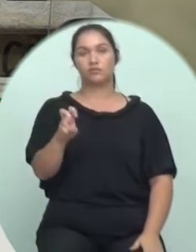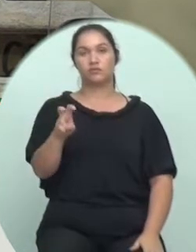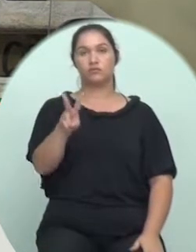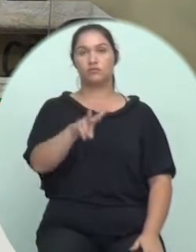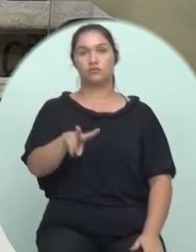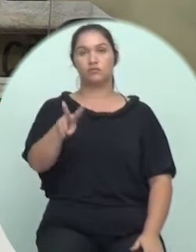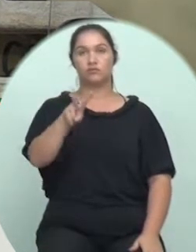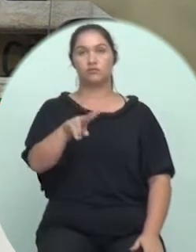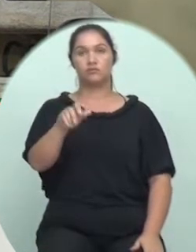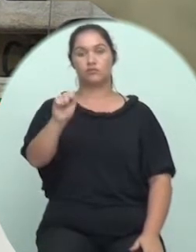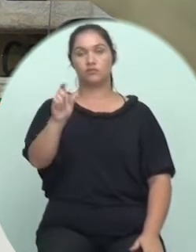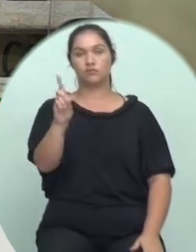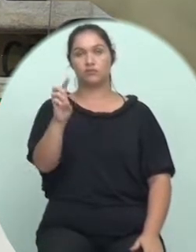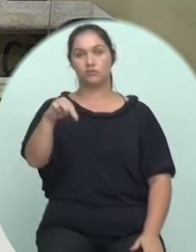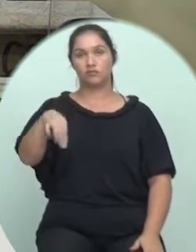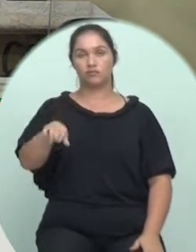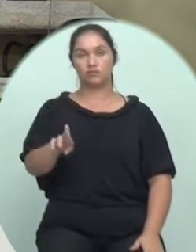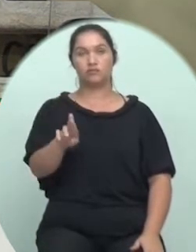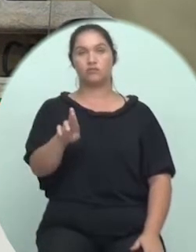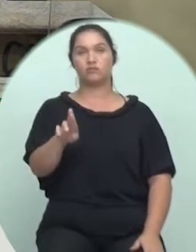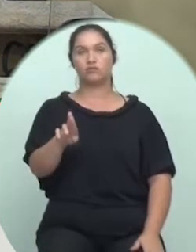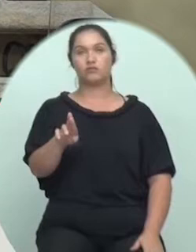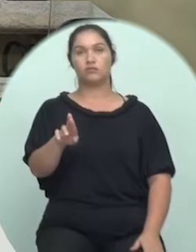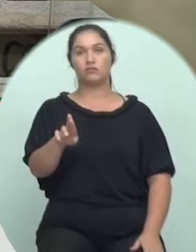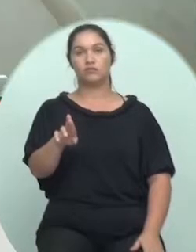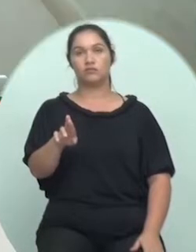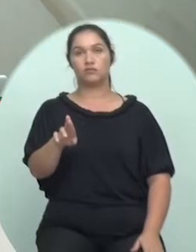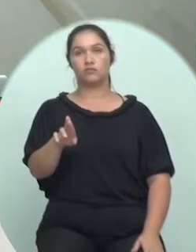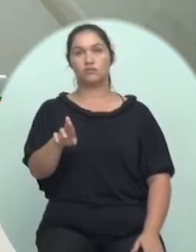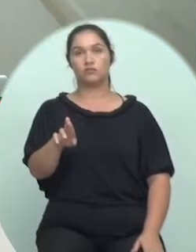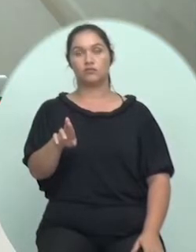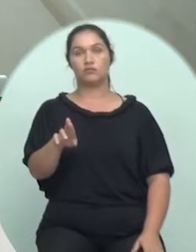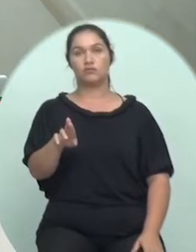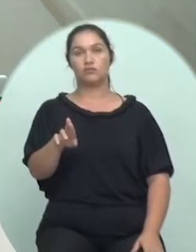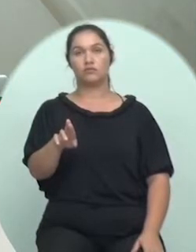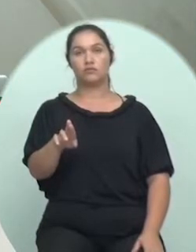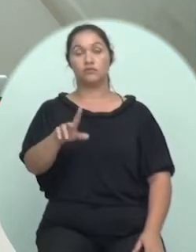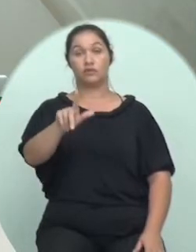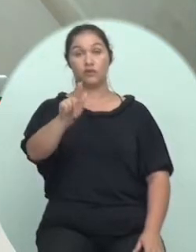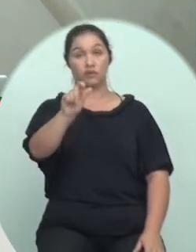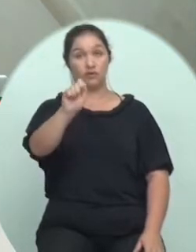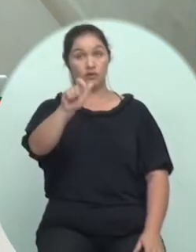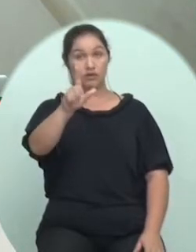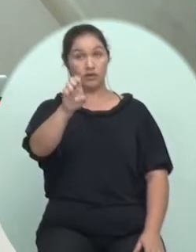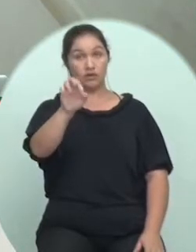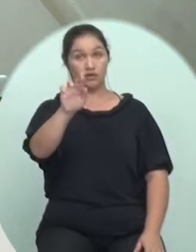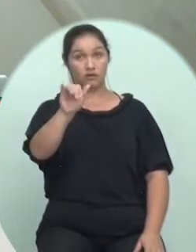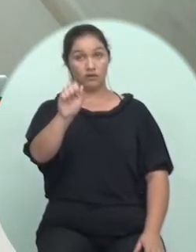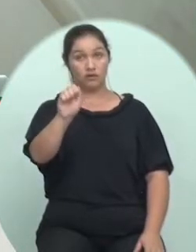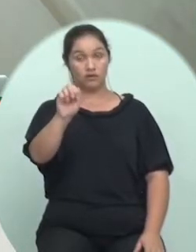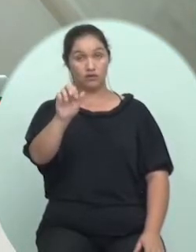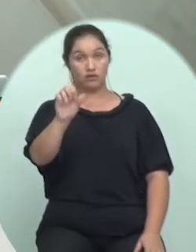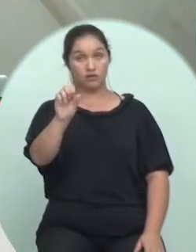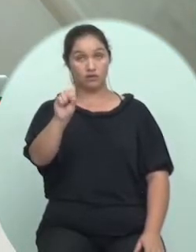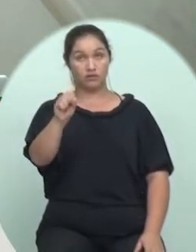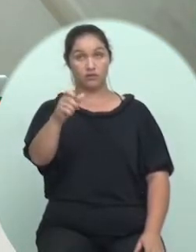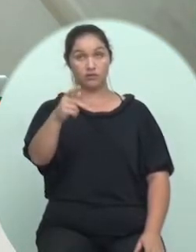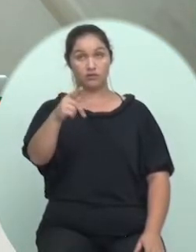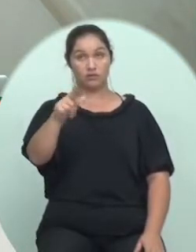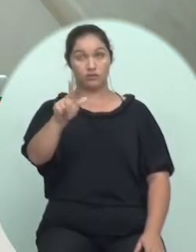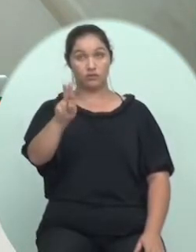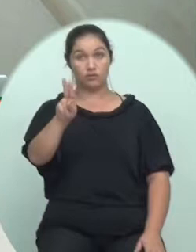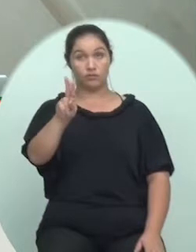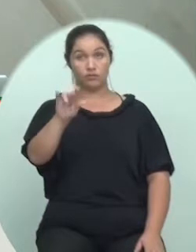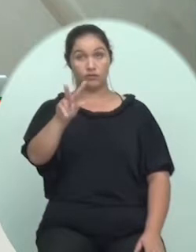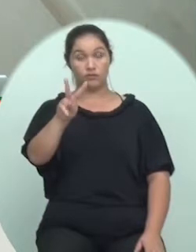015/2019, autor, vereador Ademir Honorato. Assunto, limpeza e desassoreamento das galerias pluviais do rio que corta a